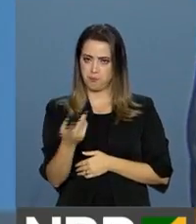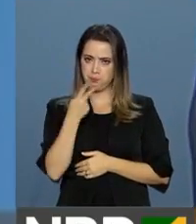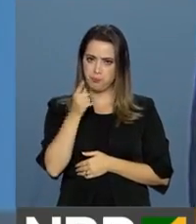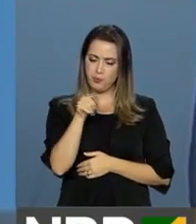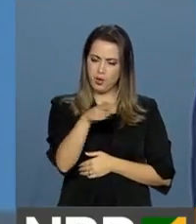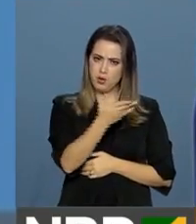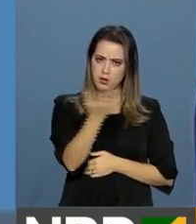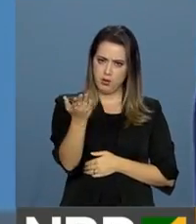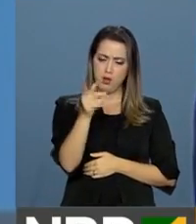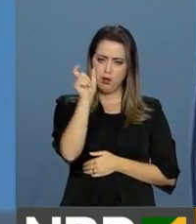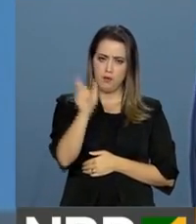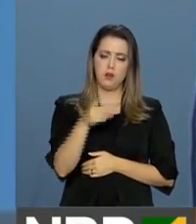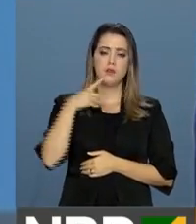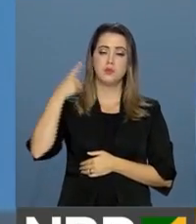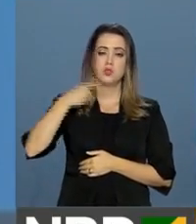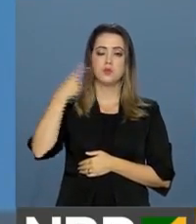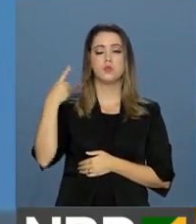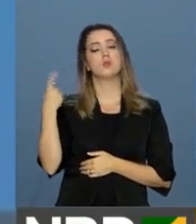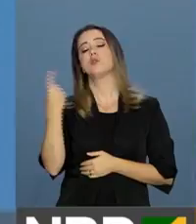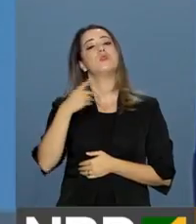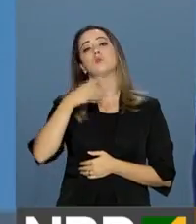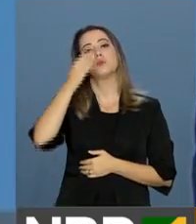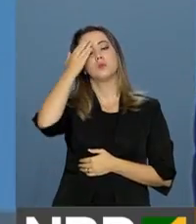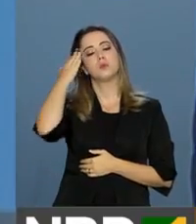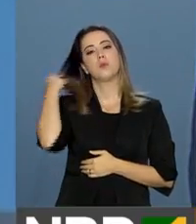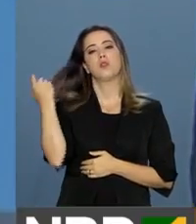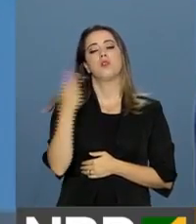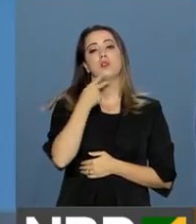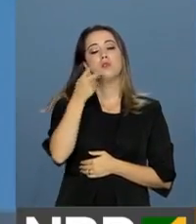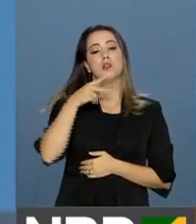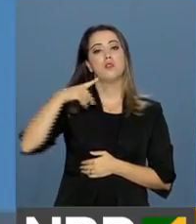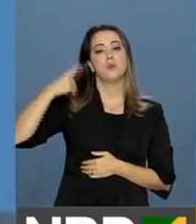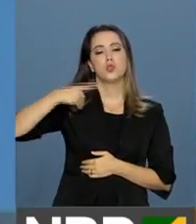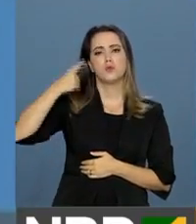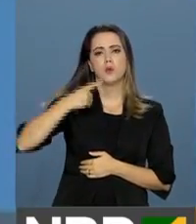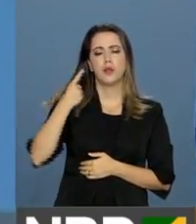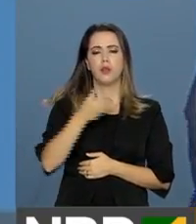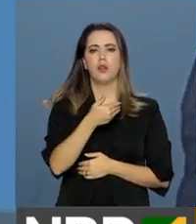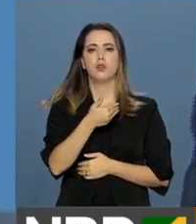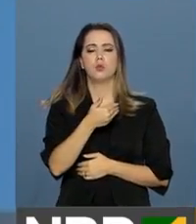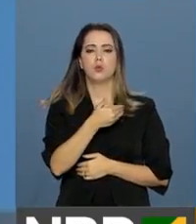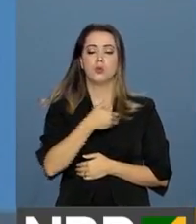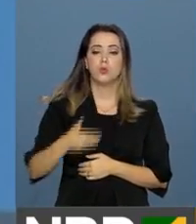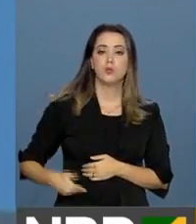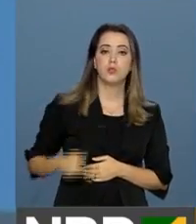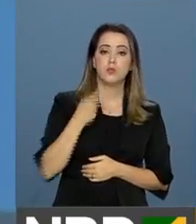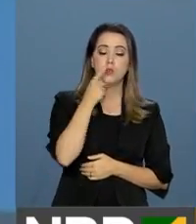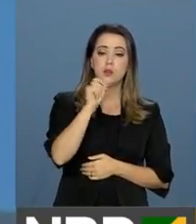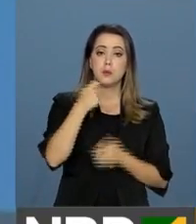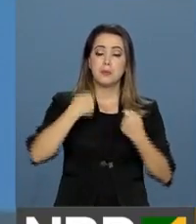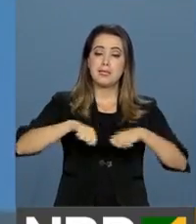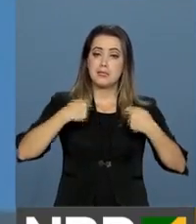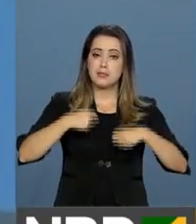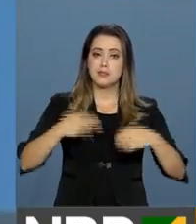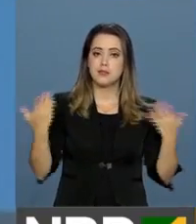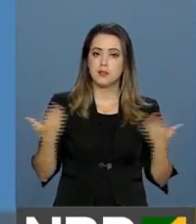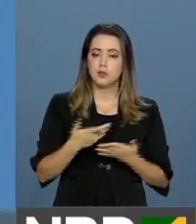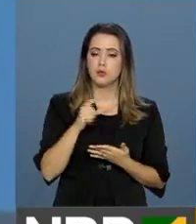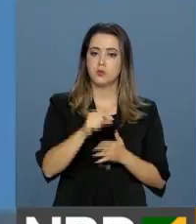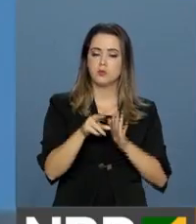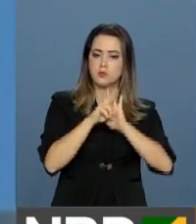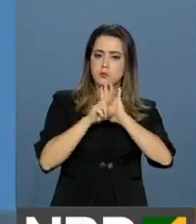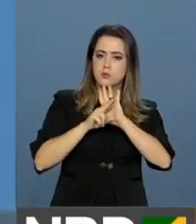e assim fazem os advogados da união na verdade onde pautar se por essas regras que são as regras condutoras